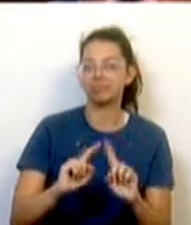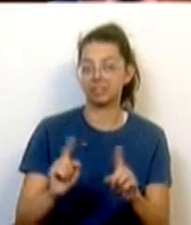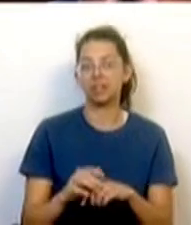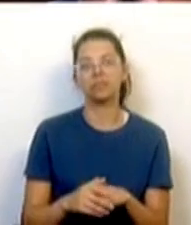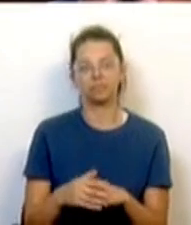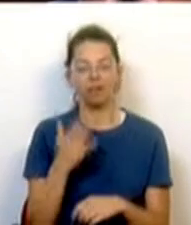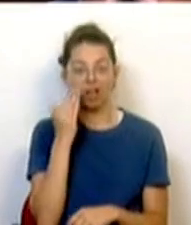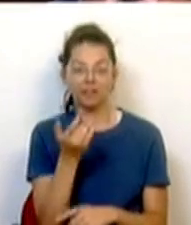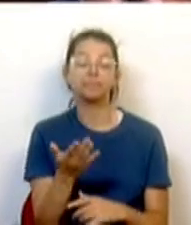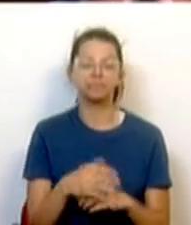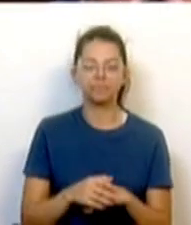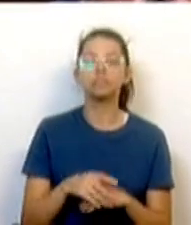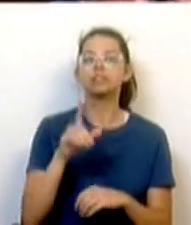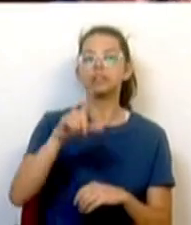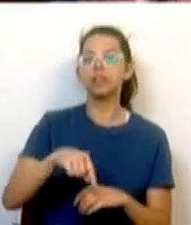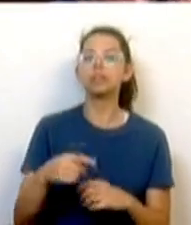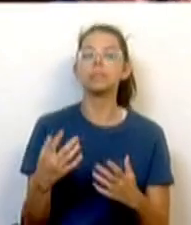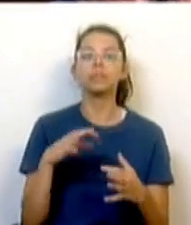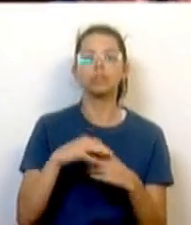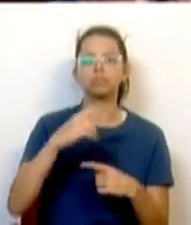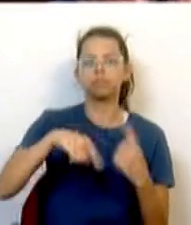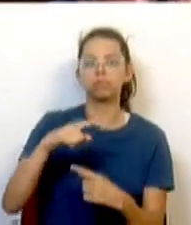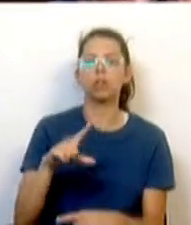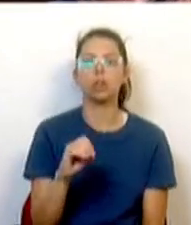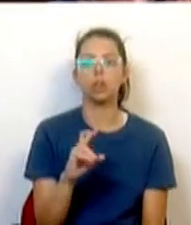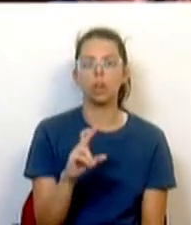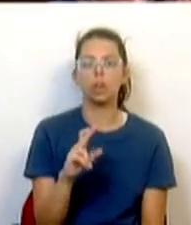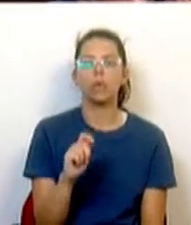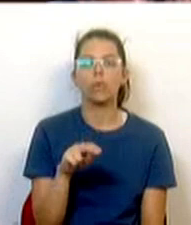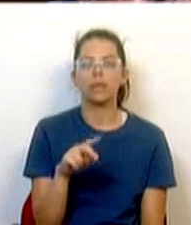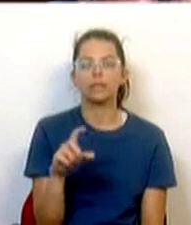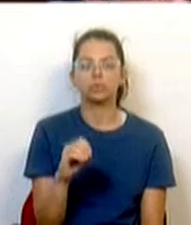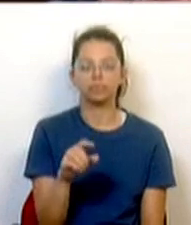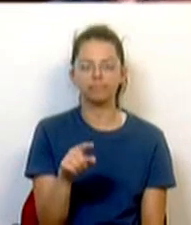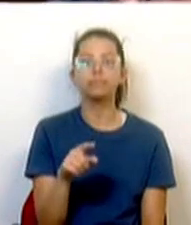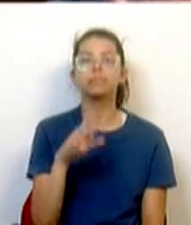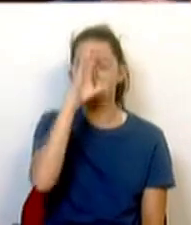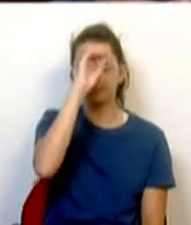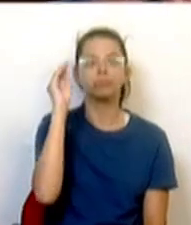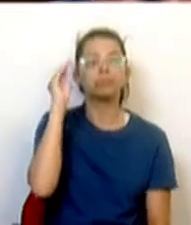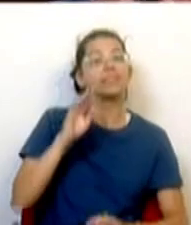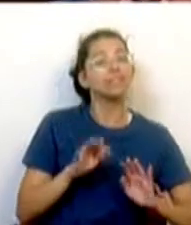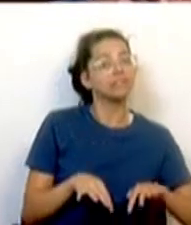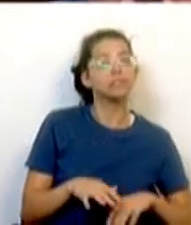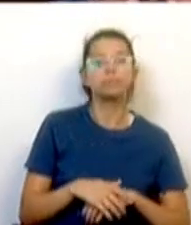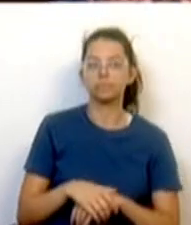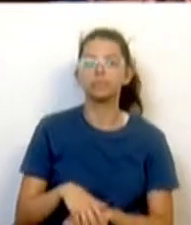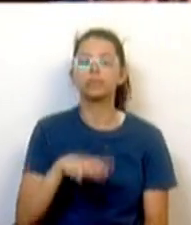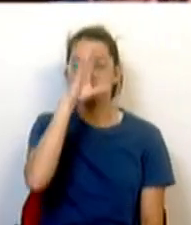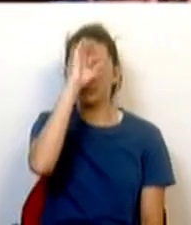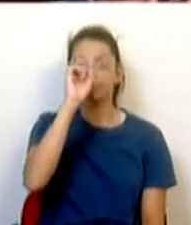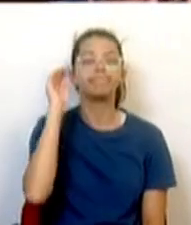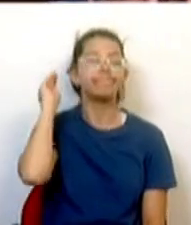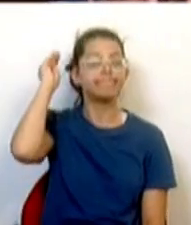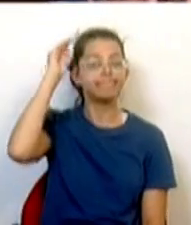região, referir que, por exemplo, em relação ao furacão Lourenço, em que o Governo da República está apenas a cumprir... Está apenas a